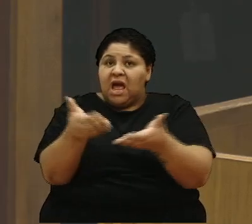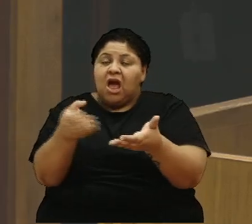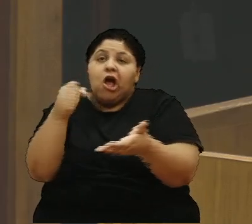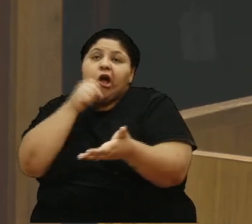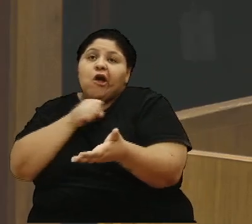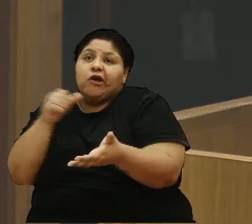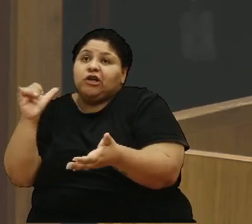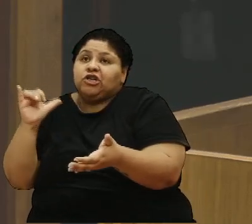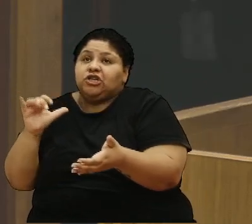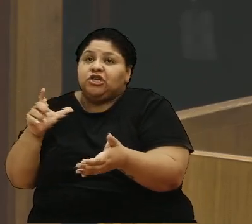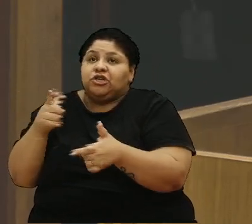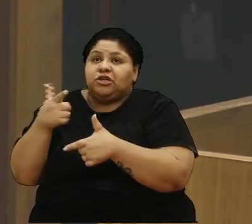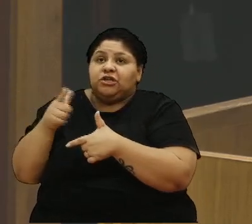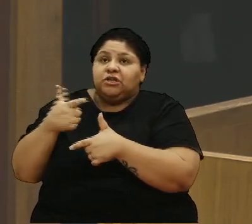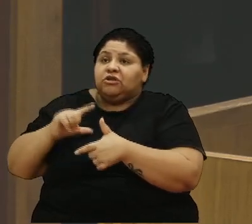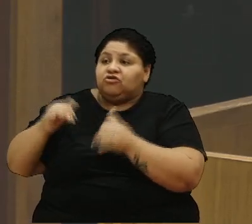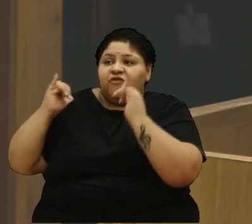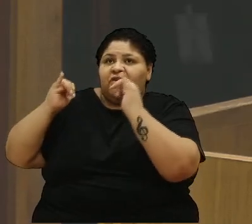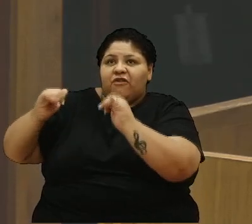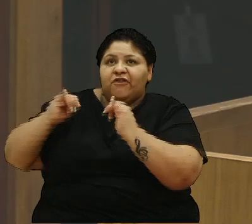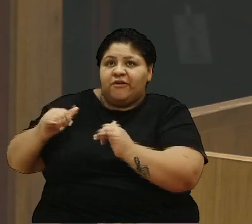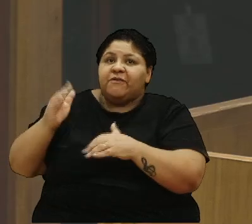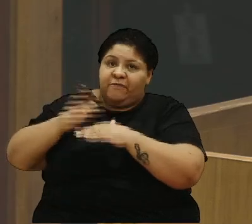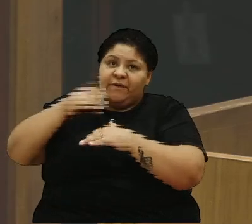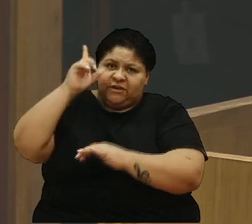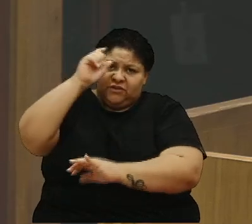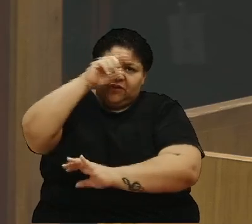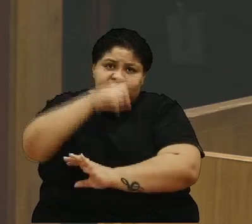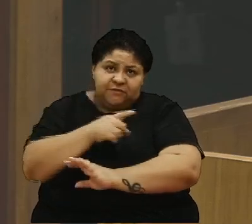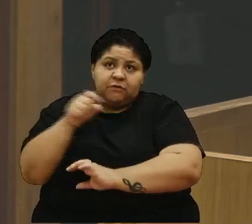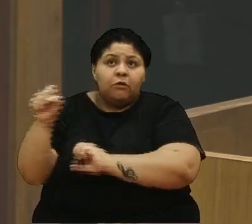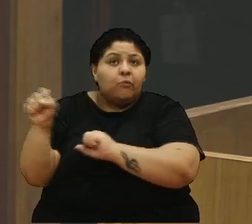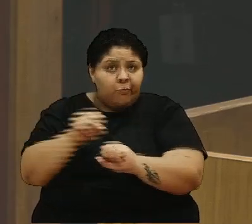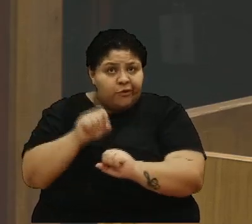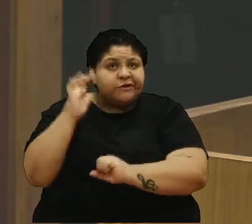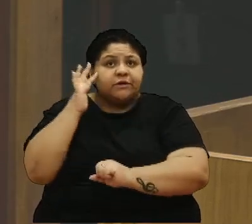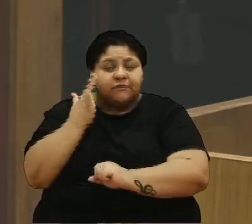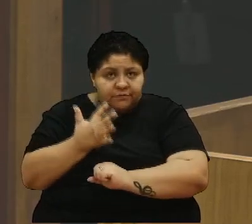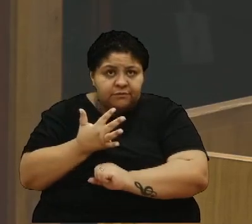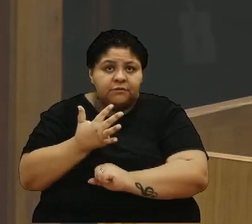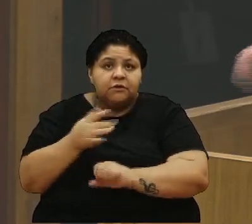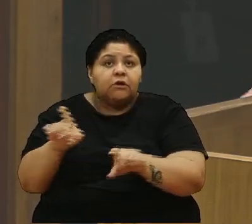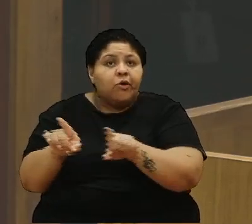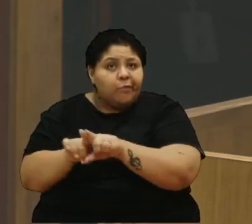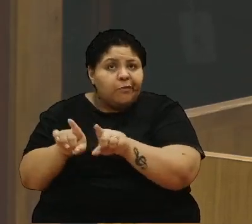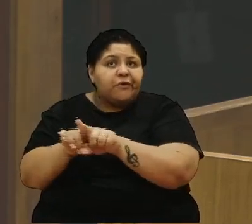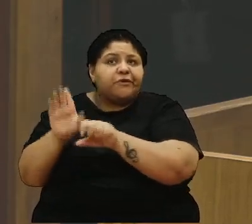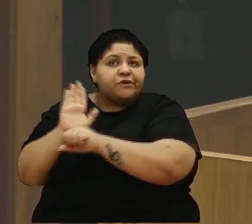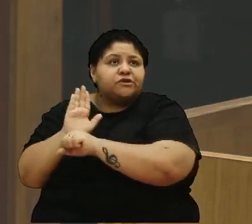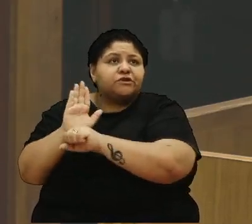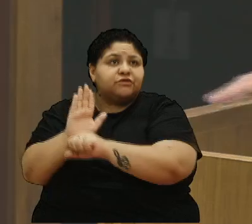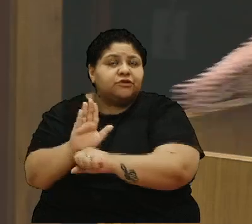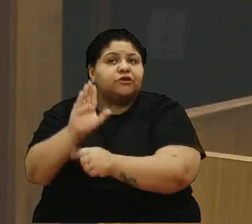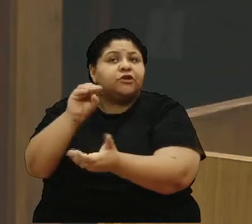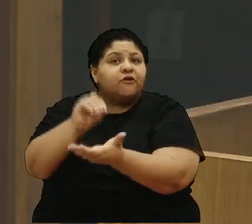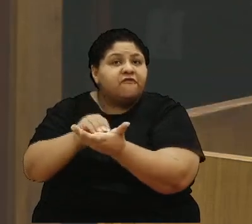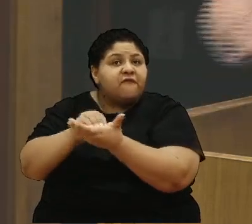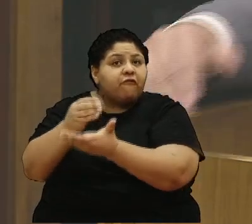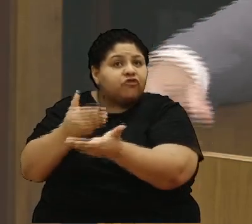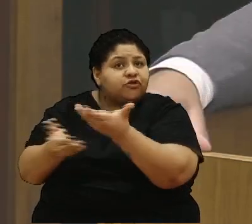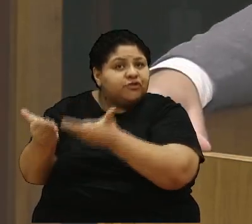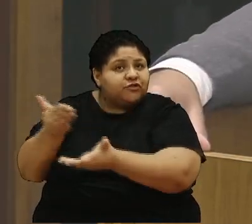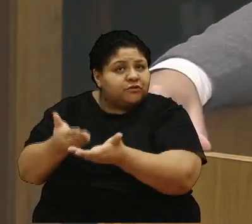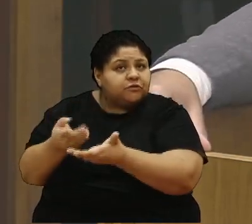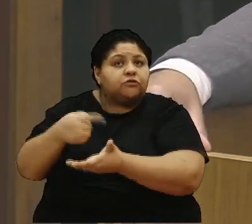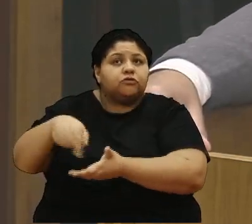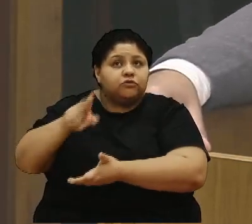já tiver Maleixa e não tiver ônibus, vai ficar mais difícil. Isso pode, inclusive, contribuir para que ela falte. Então, nós